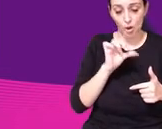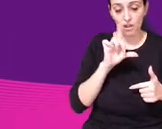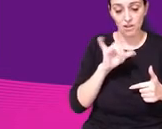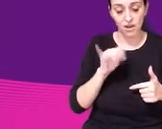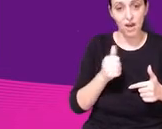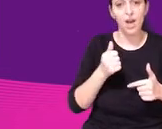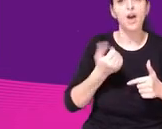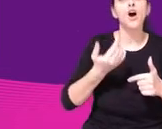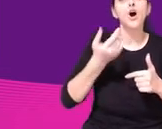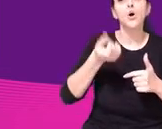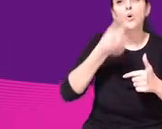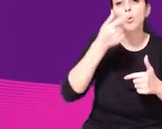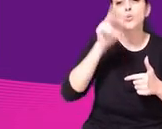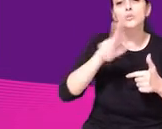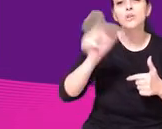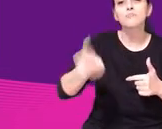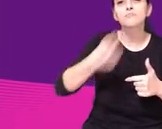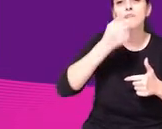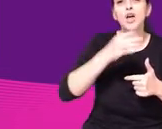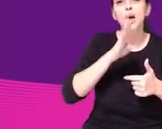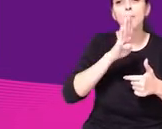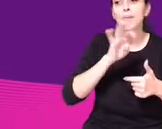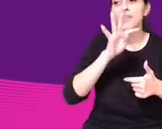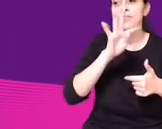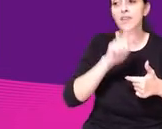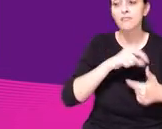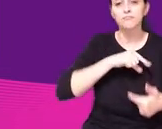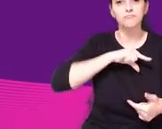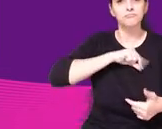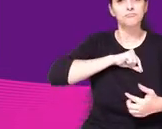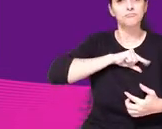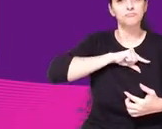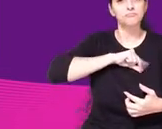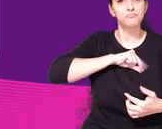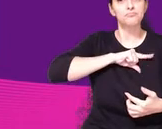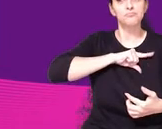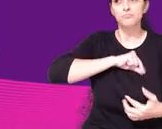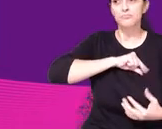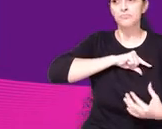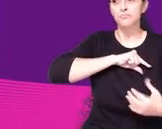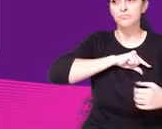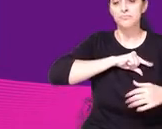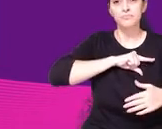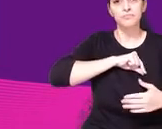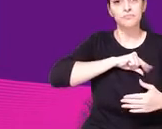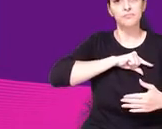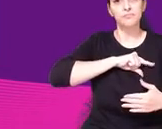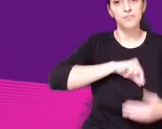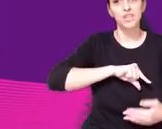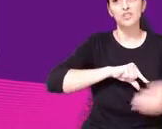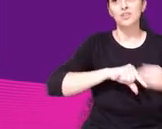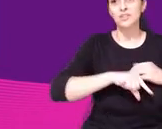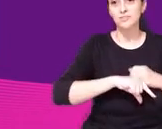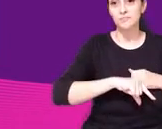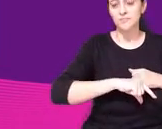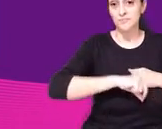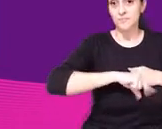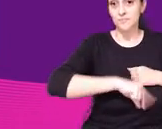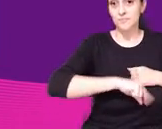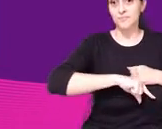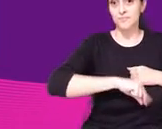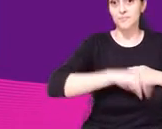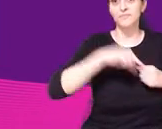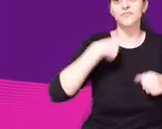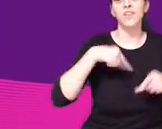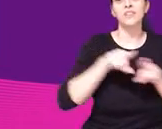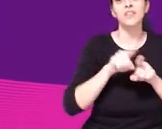beta-bloqueador. Então, eu tenho que concordar com o professor Fausto Pinto, que acabou de nos falar que awareness é importante. Então, nós